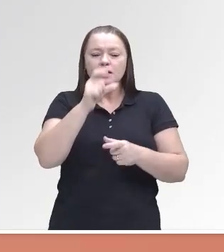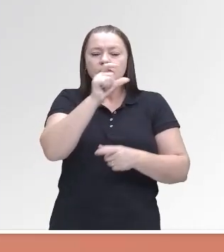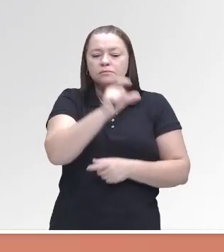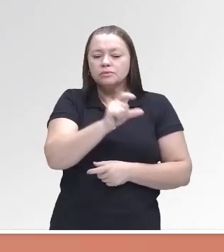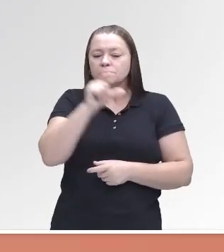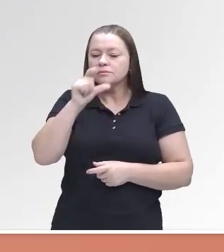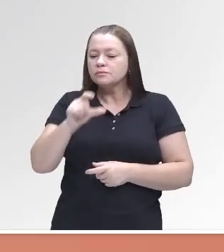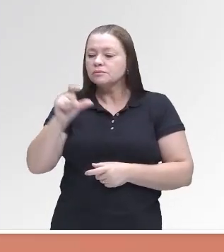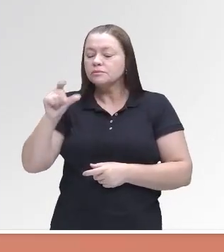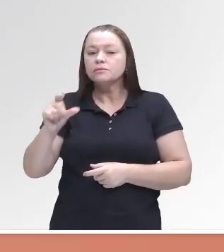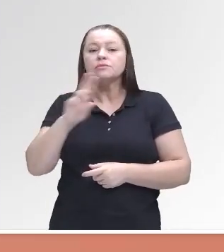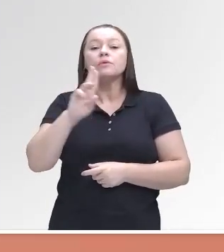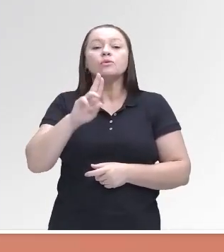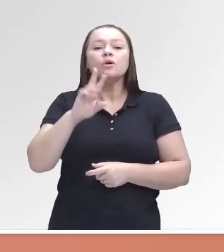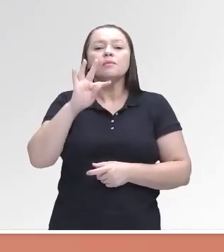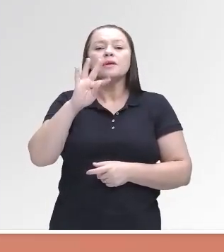de